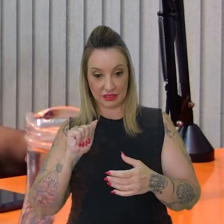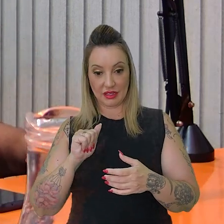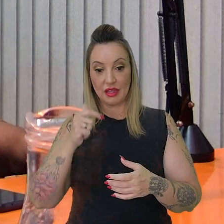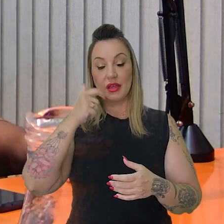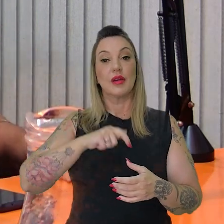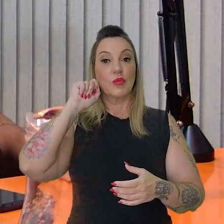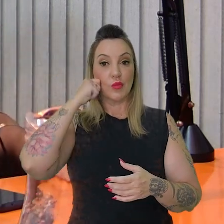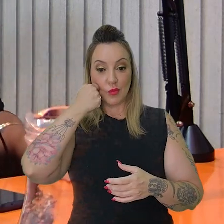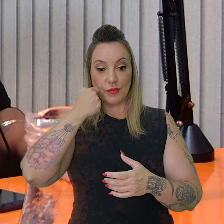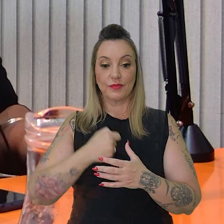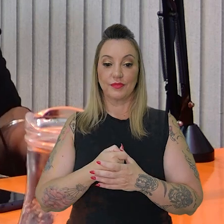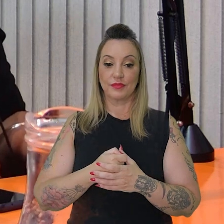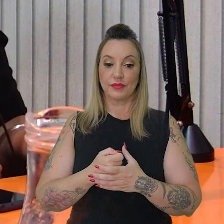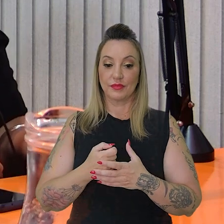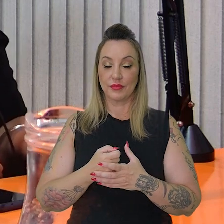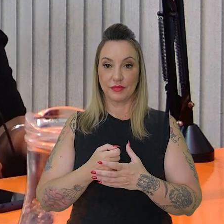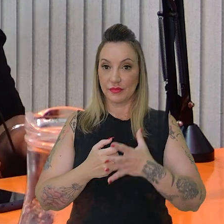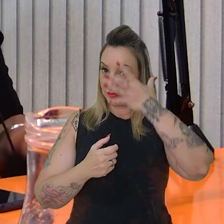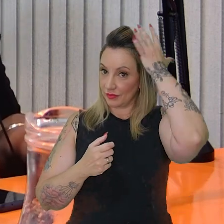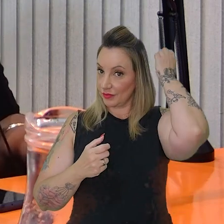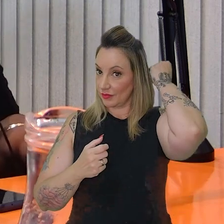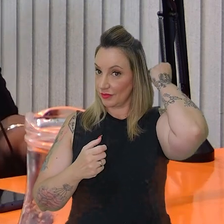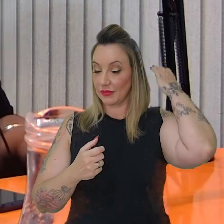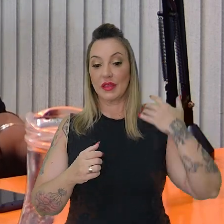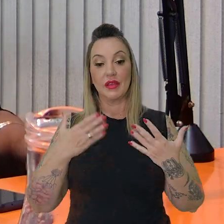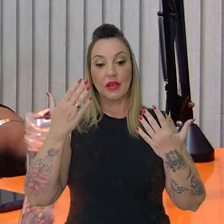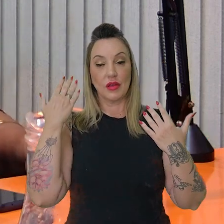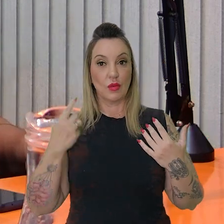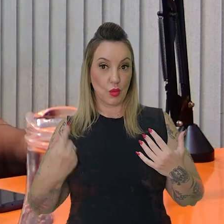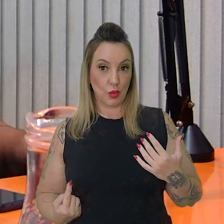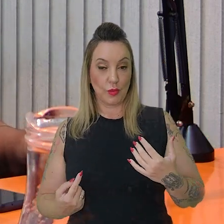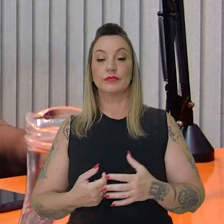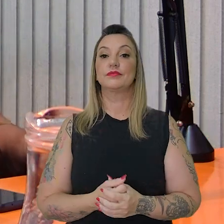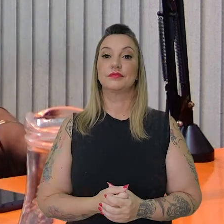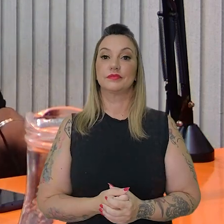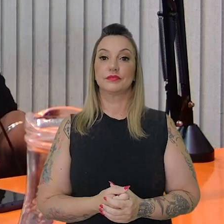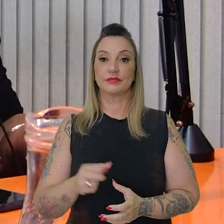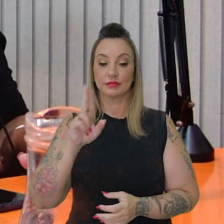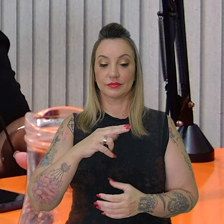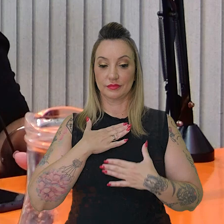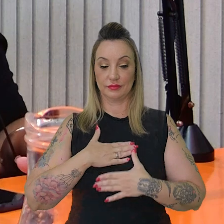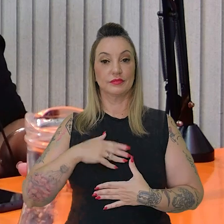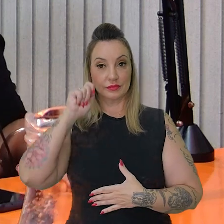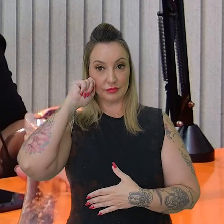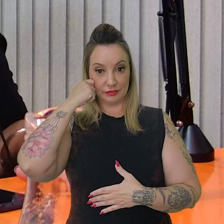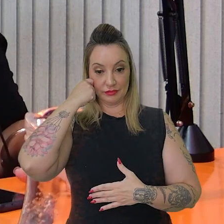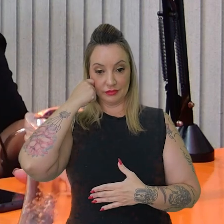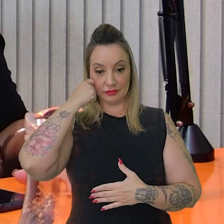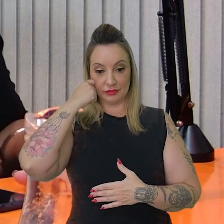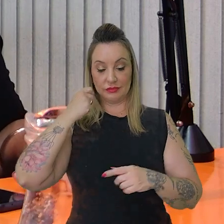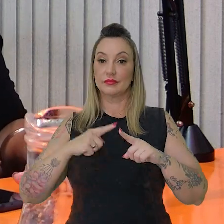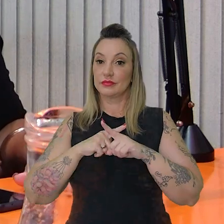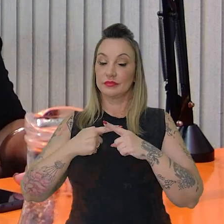mulher preta no momento estou com rabo mais comprido cacheado estou de camisa preta de um tricô